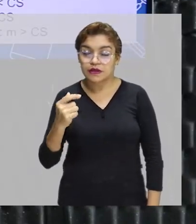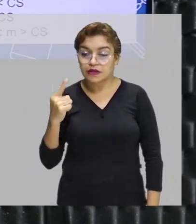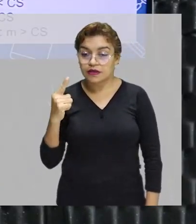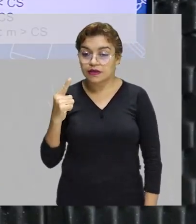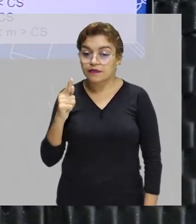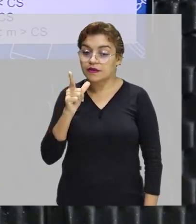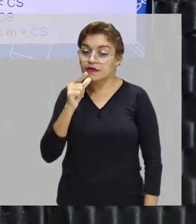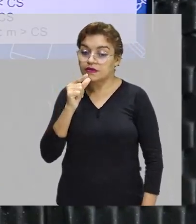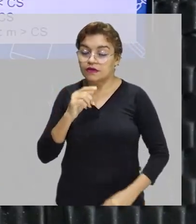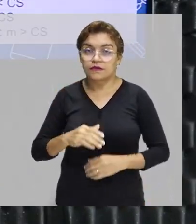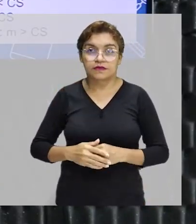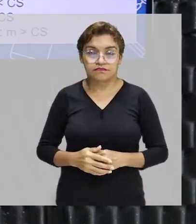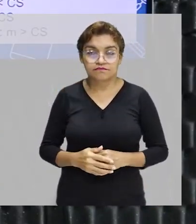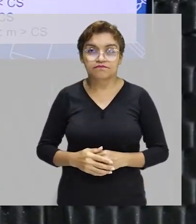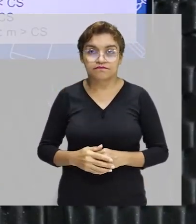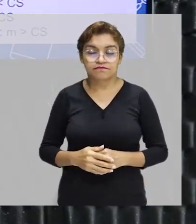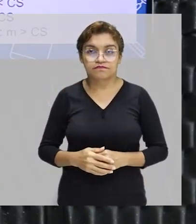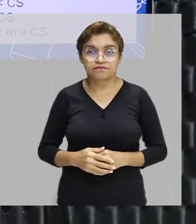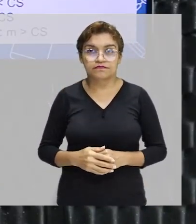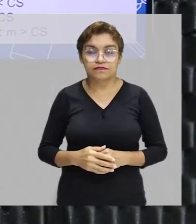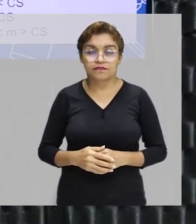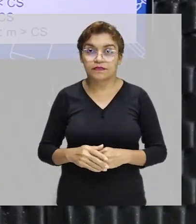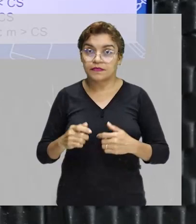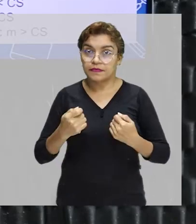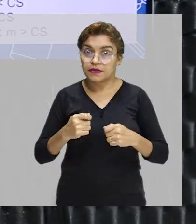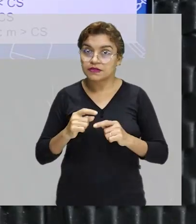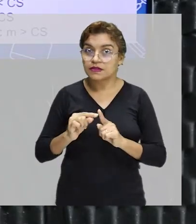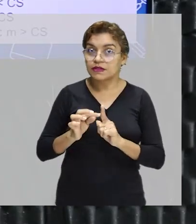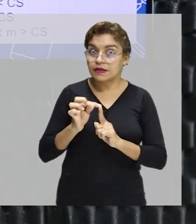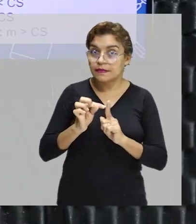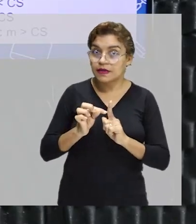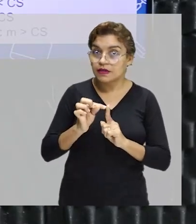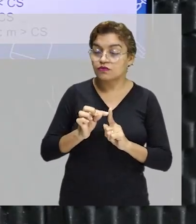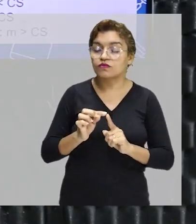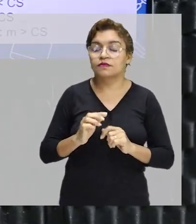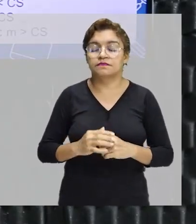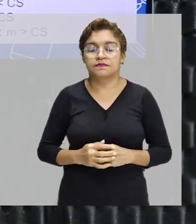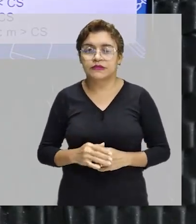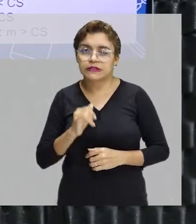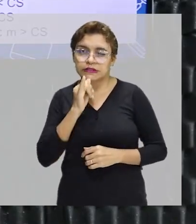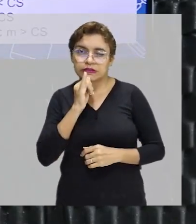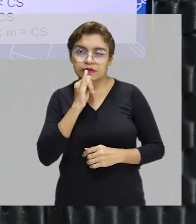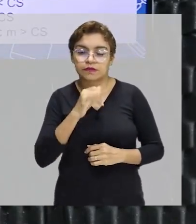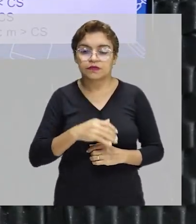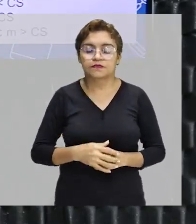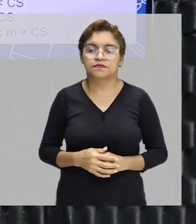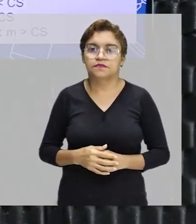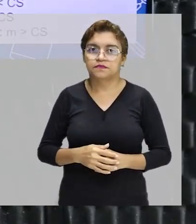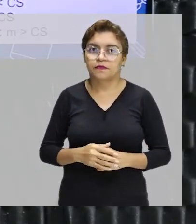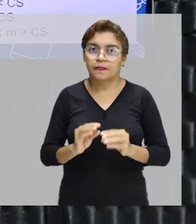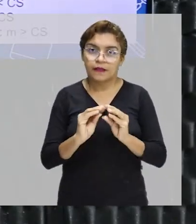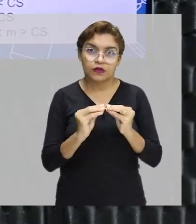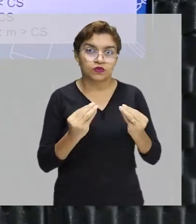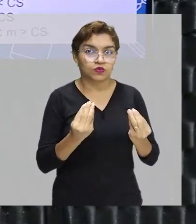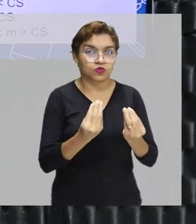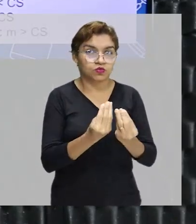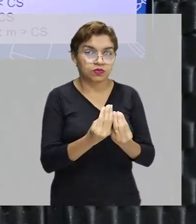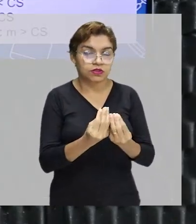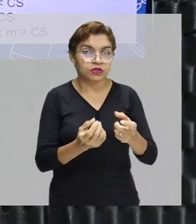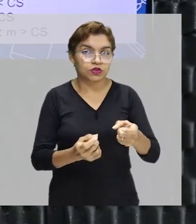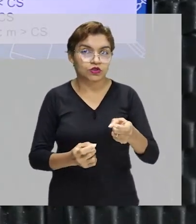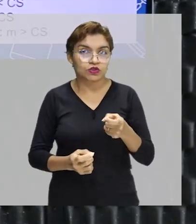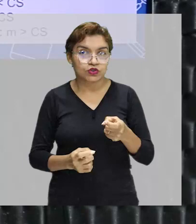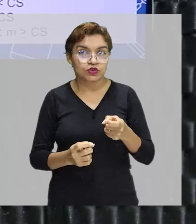água a uma determinada temperatura. Exemplo. Vamos supor que para uma substância X, o